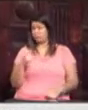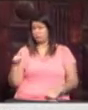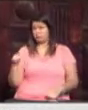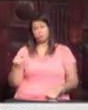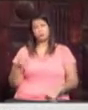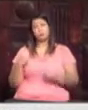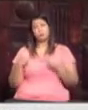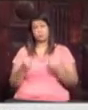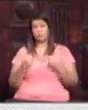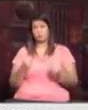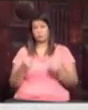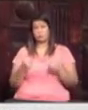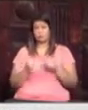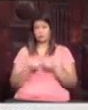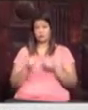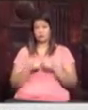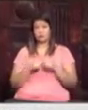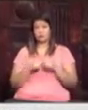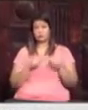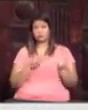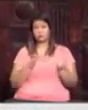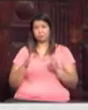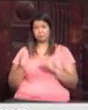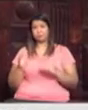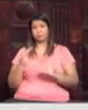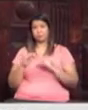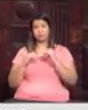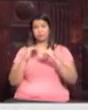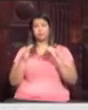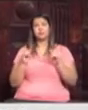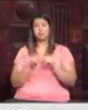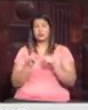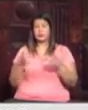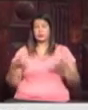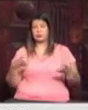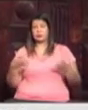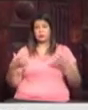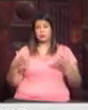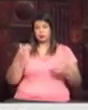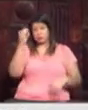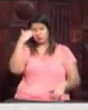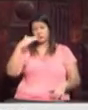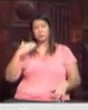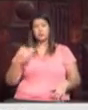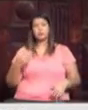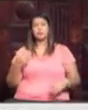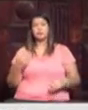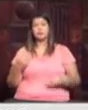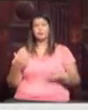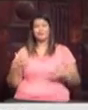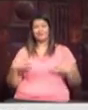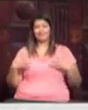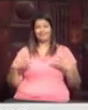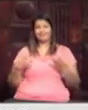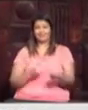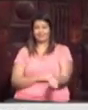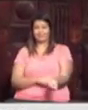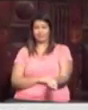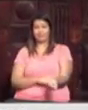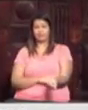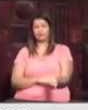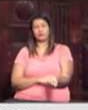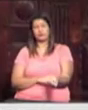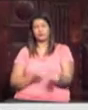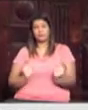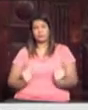possibilidade de fazer a questão de ordem, entendo que os ânimos estejam também à flor da pele.